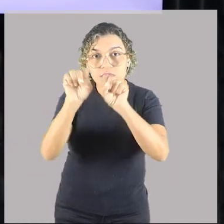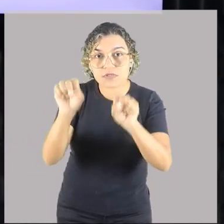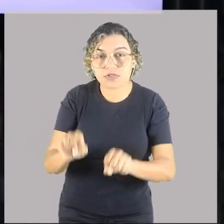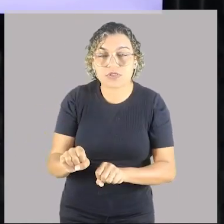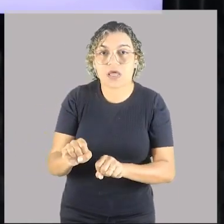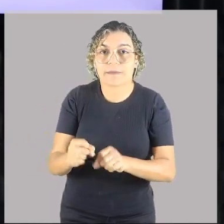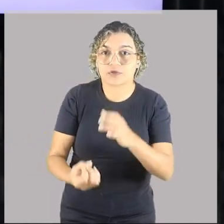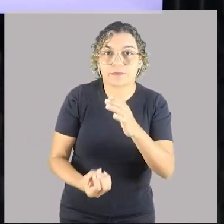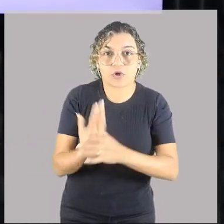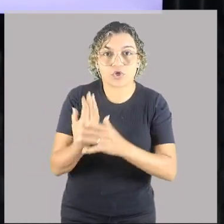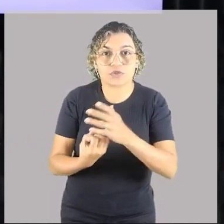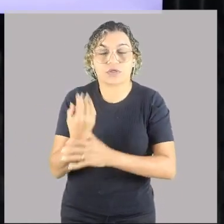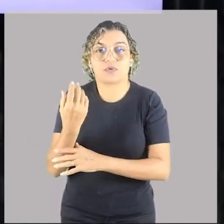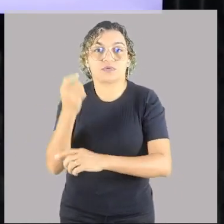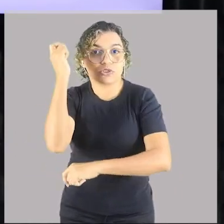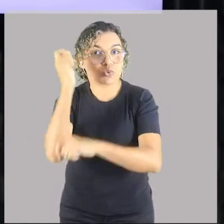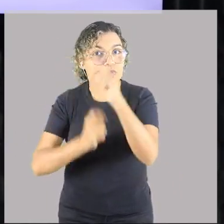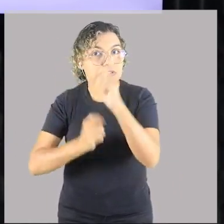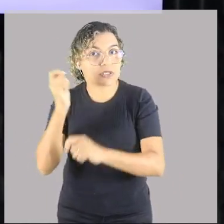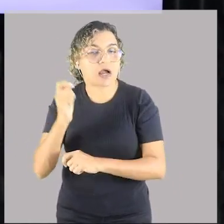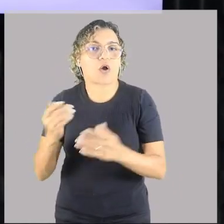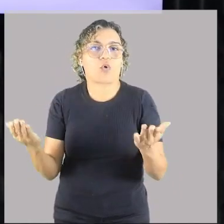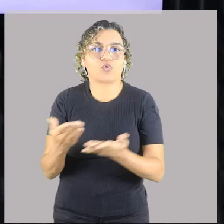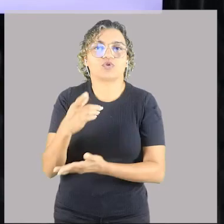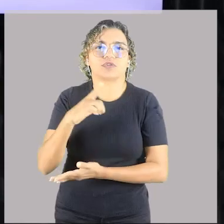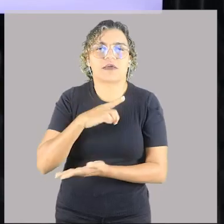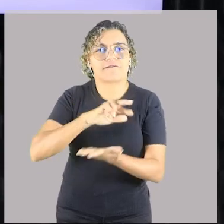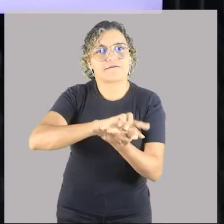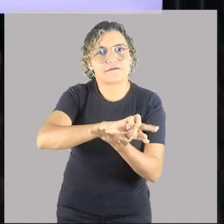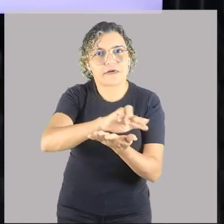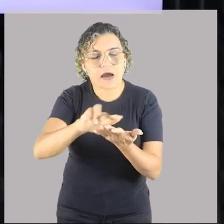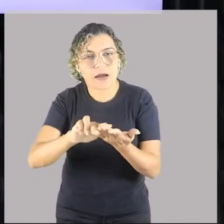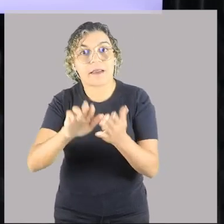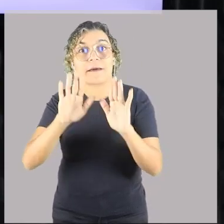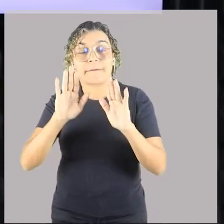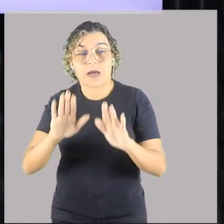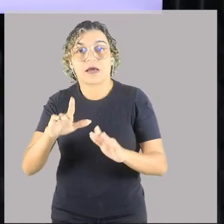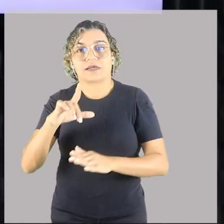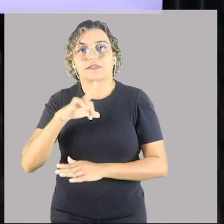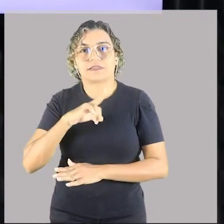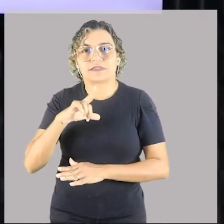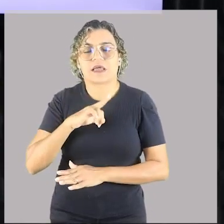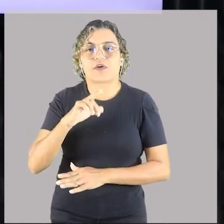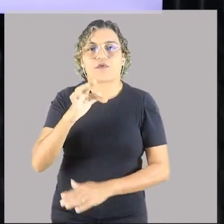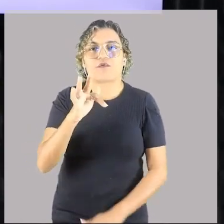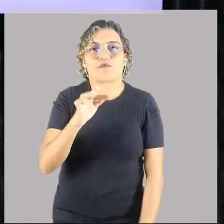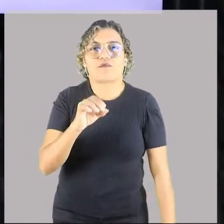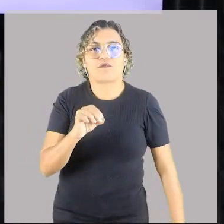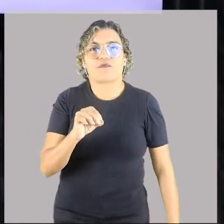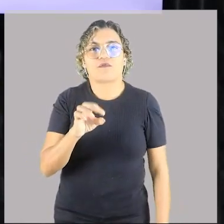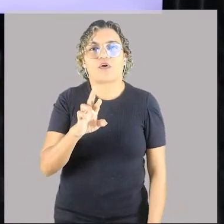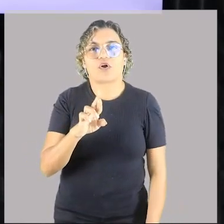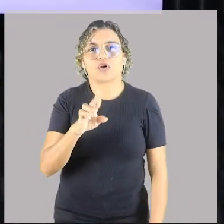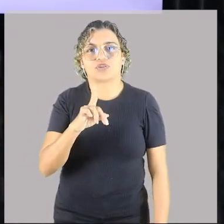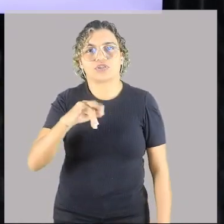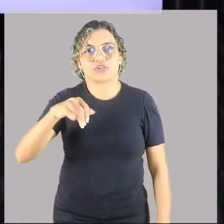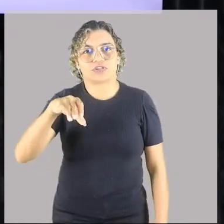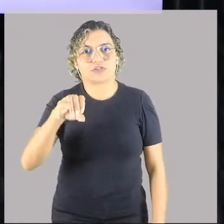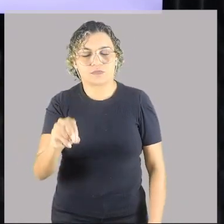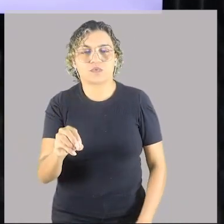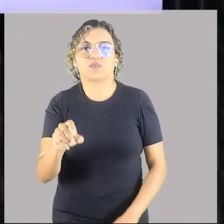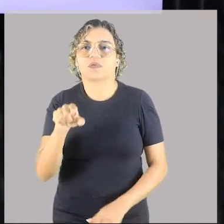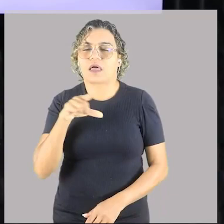de produção industrial. Hoje nós temos vários, né? Mas aí o Fordismo, que tinha como